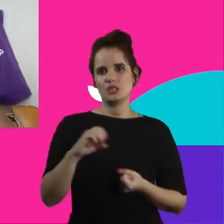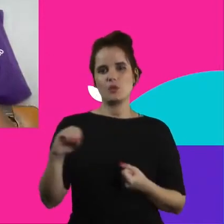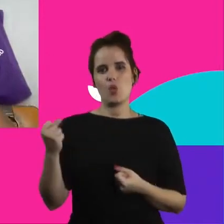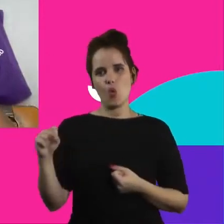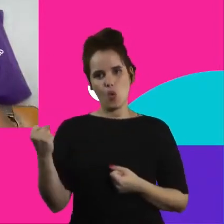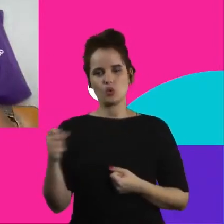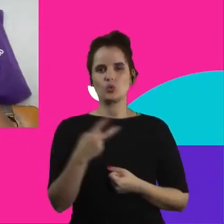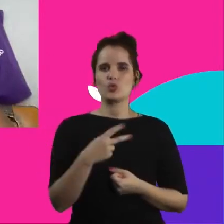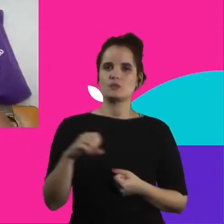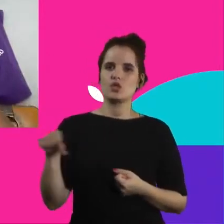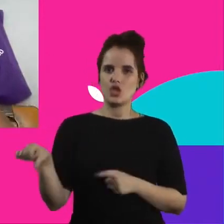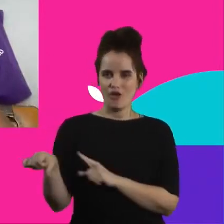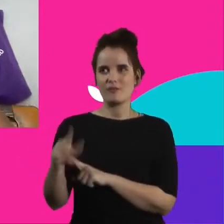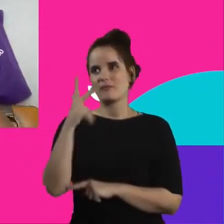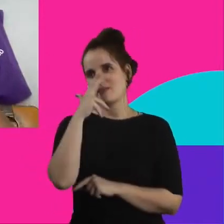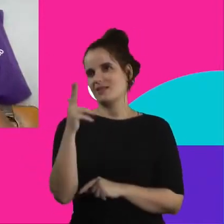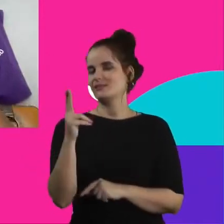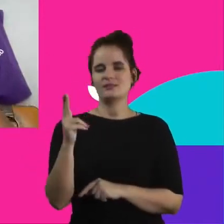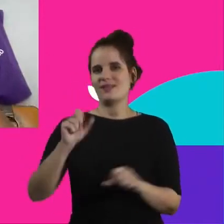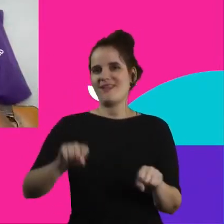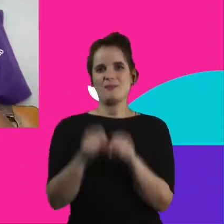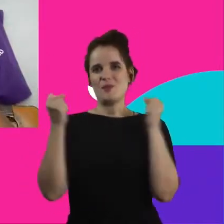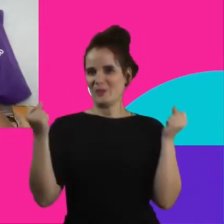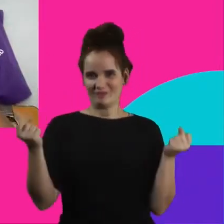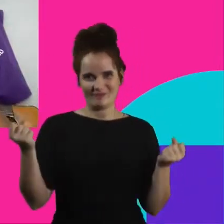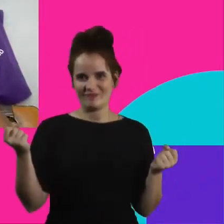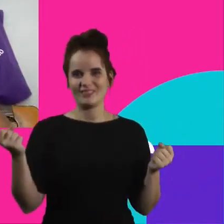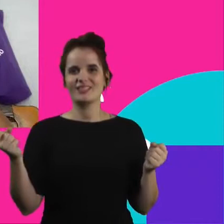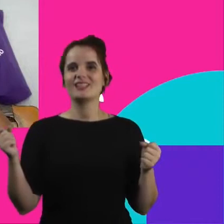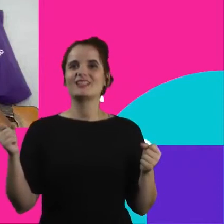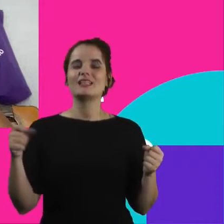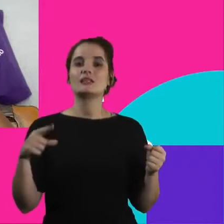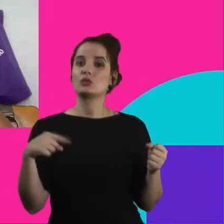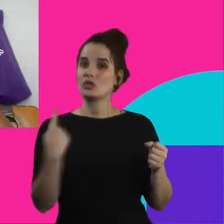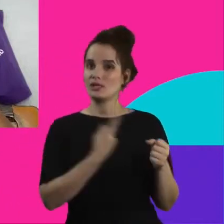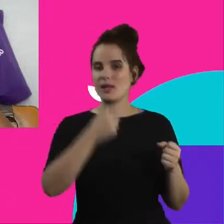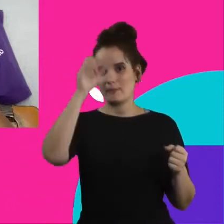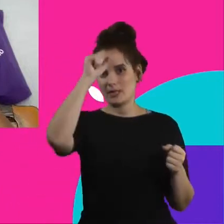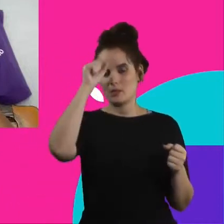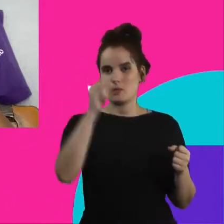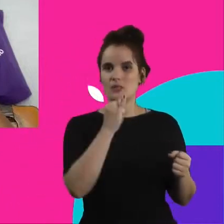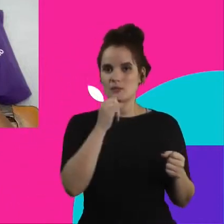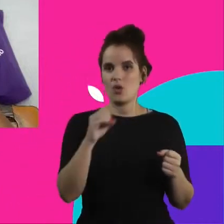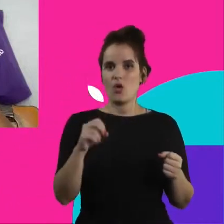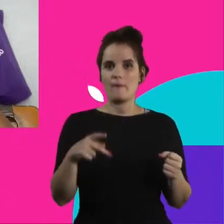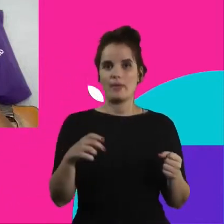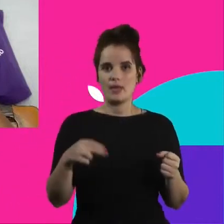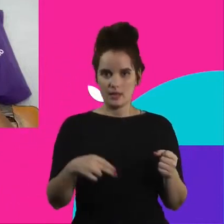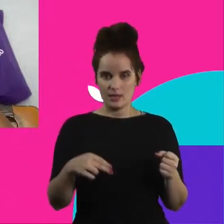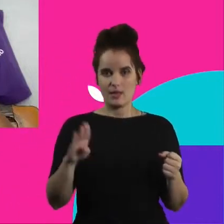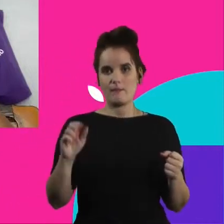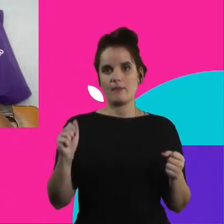2008, 2009, veio para balançar geral. E aí, esses movimentos de Open Banking, né, o